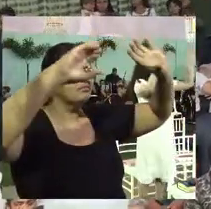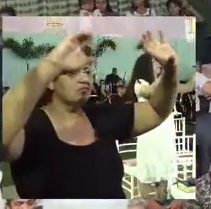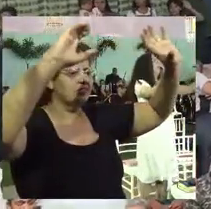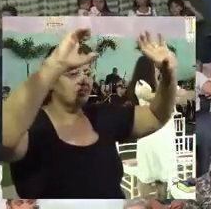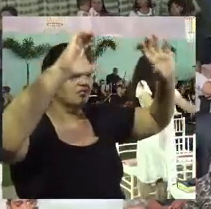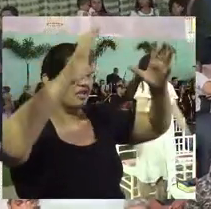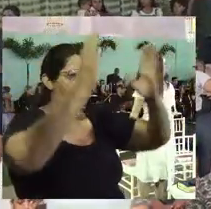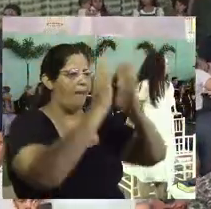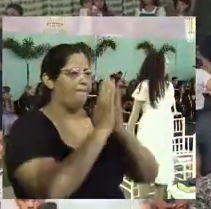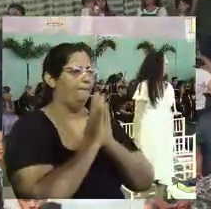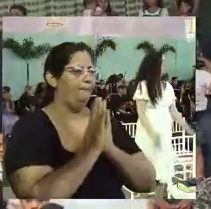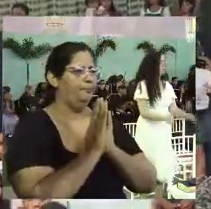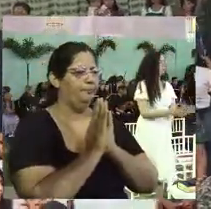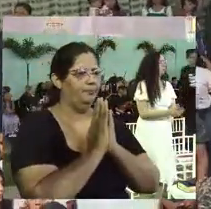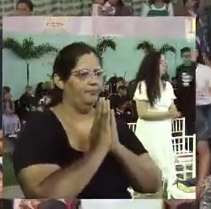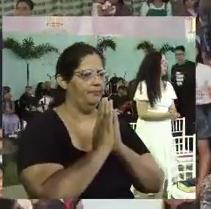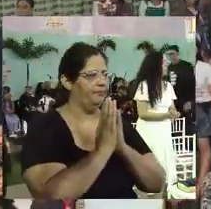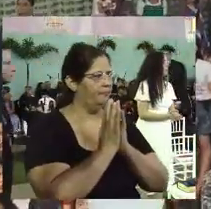igreja diga amém